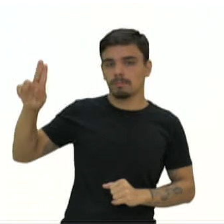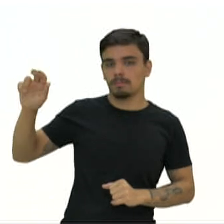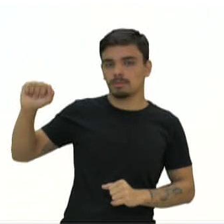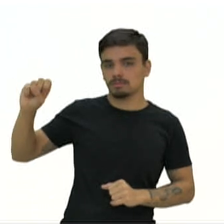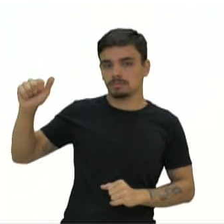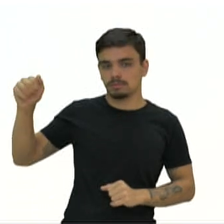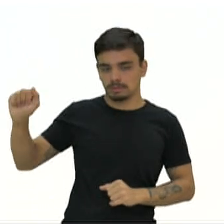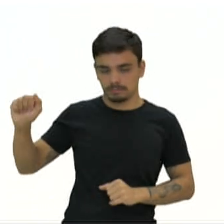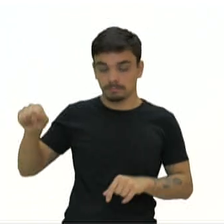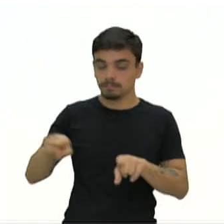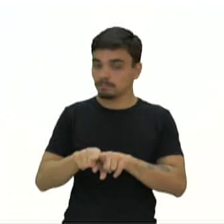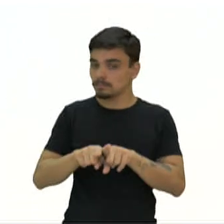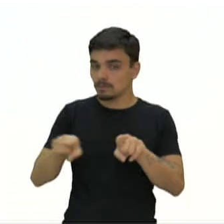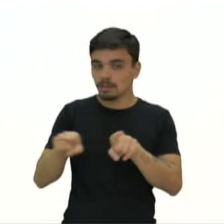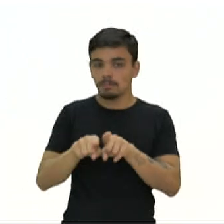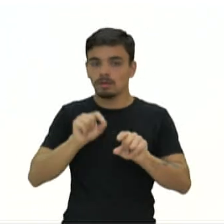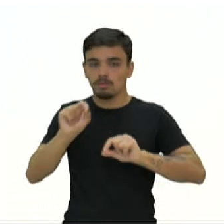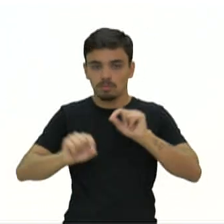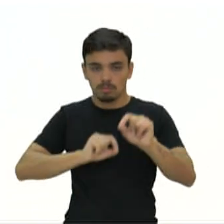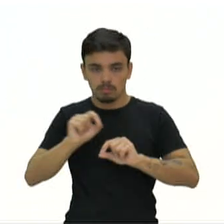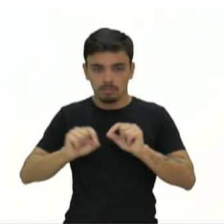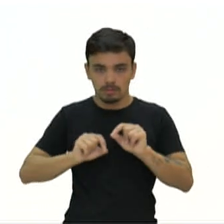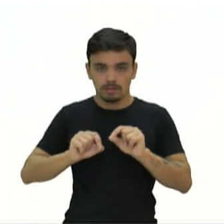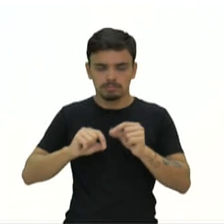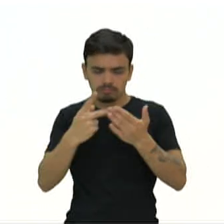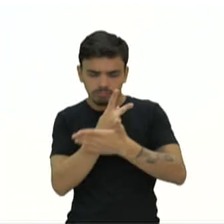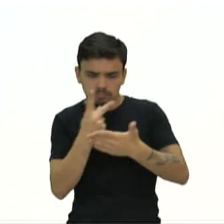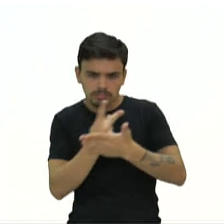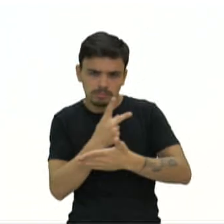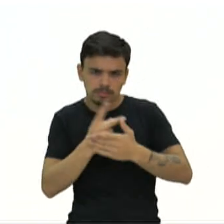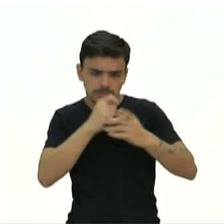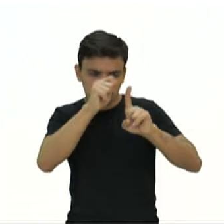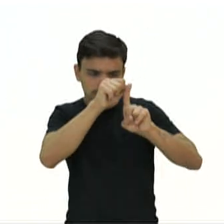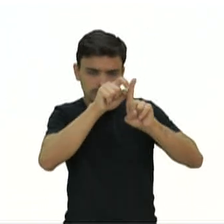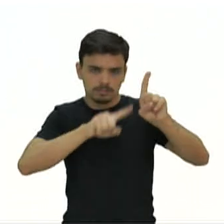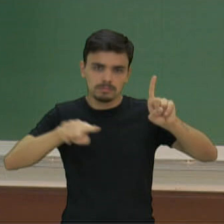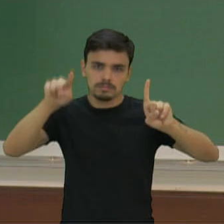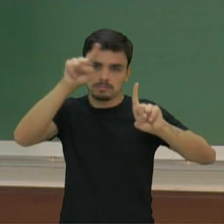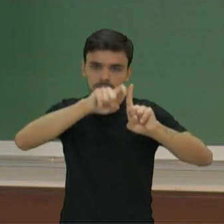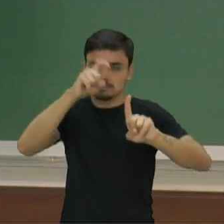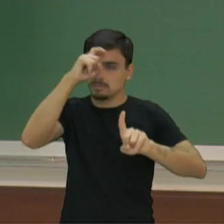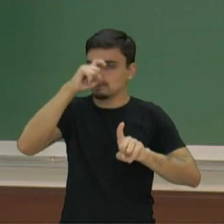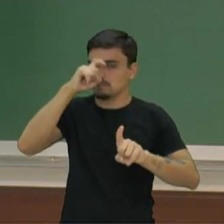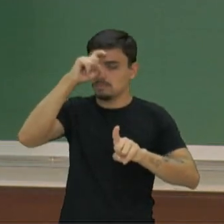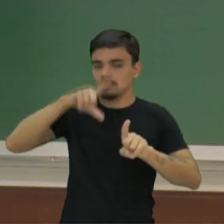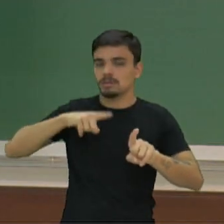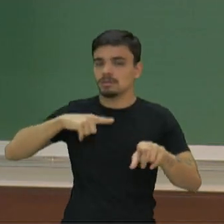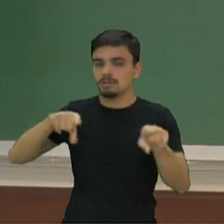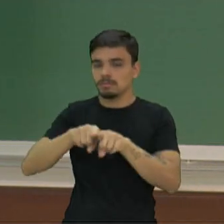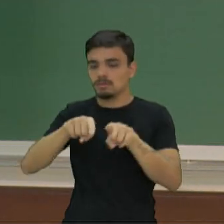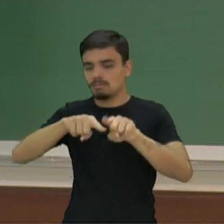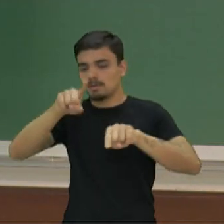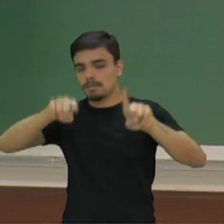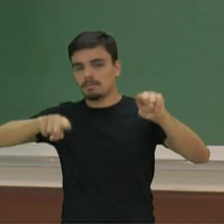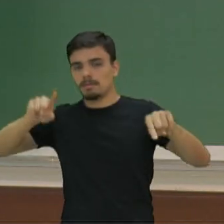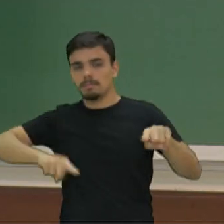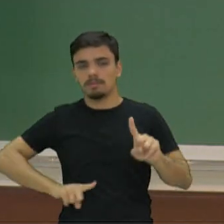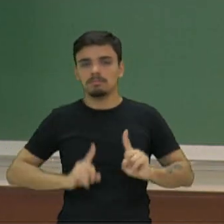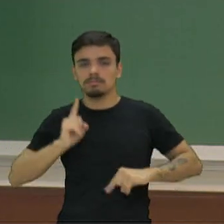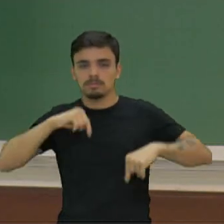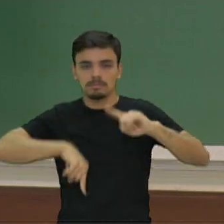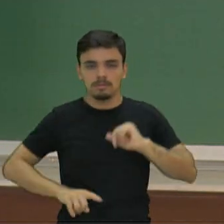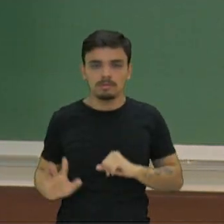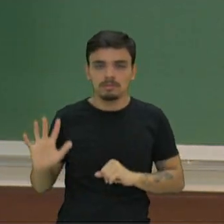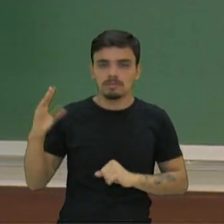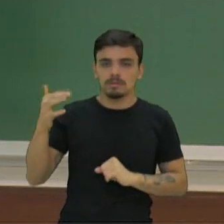além, né, dessa questão da irregularidade no ciclo, também tem variações hormonais e tudo mais, né, que vai